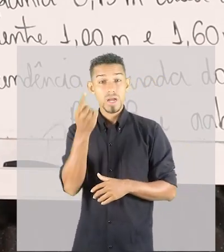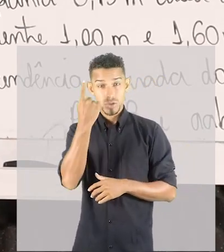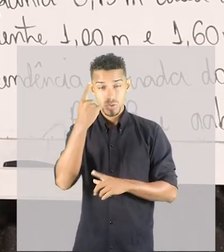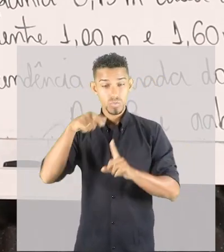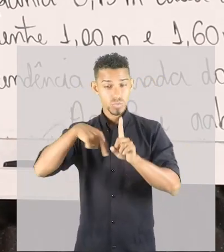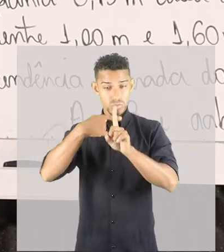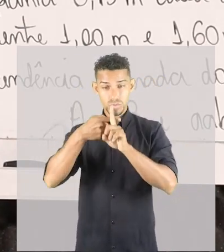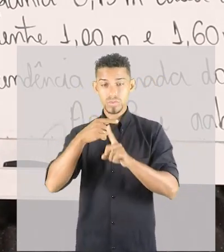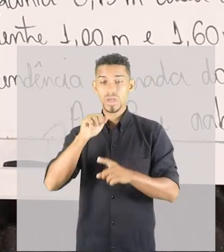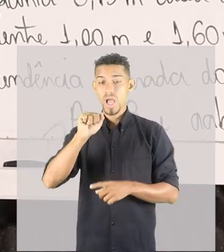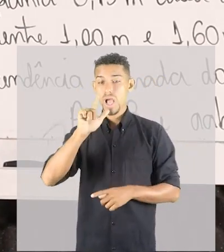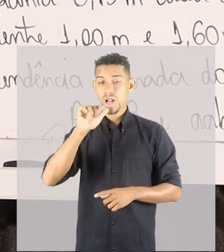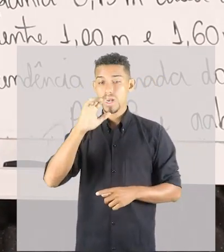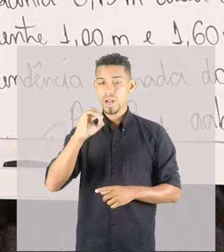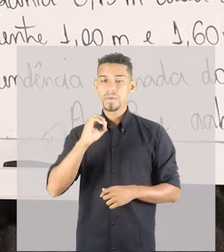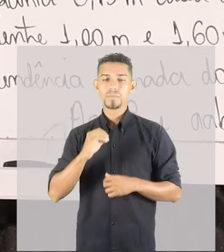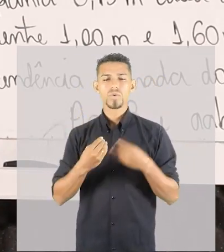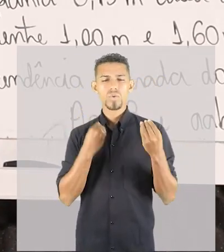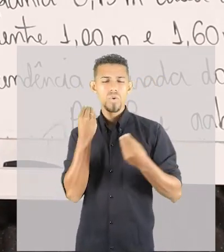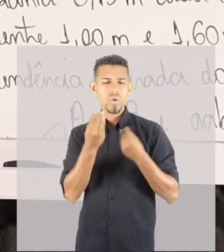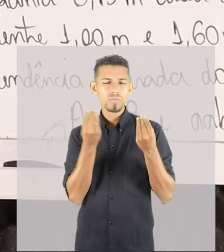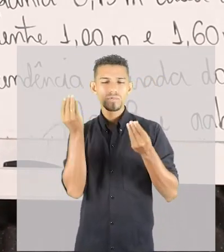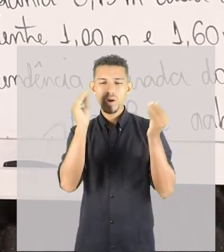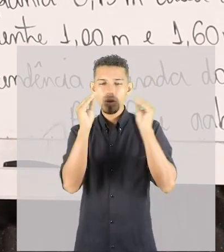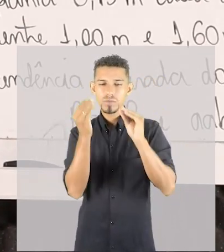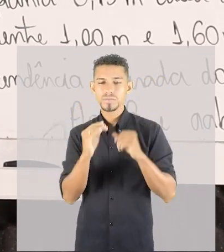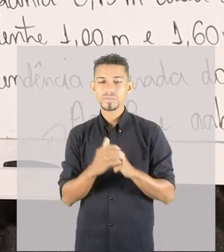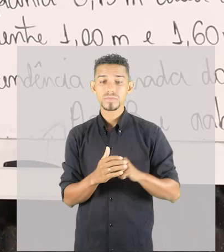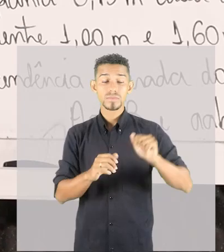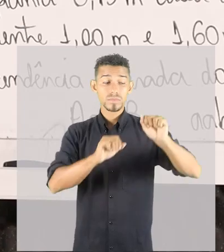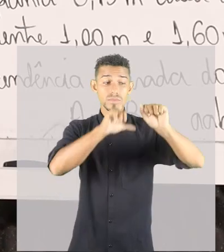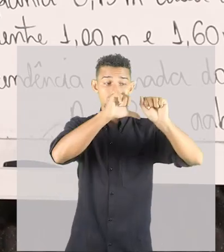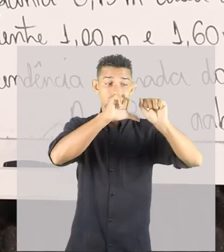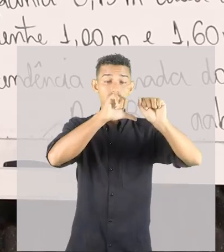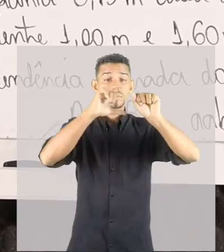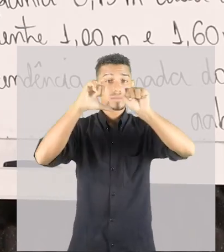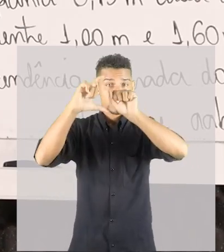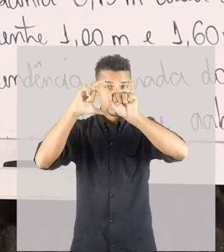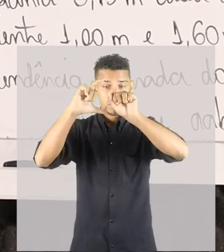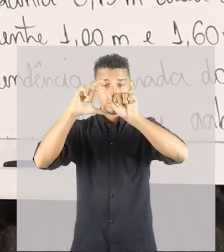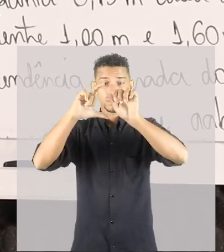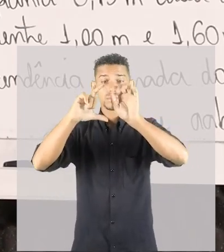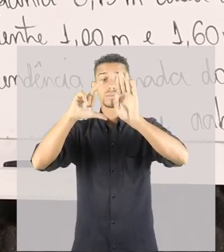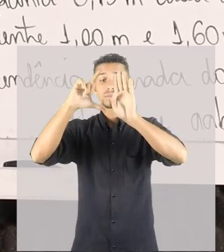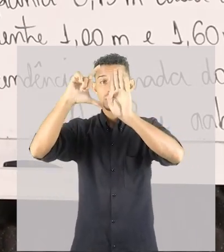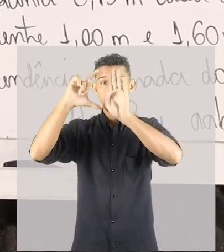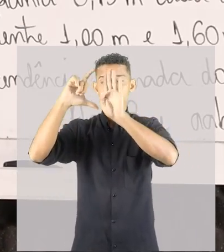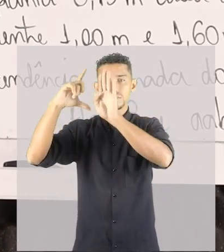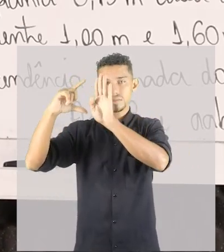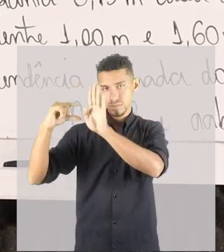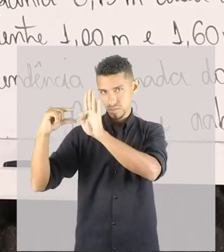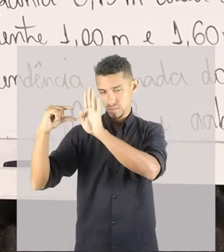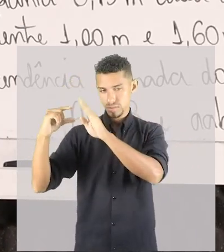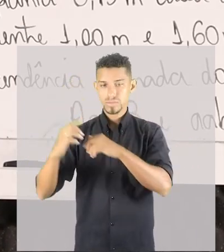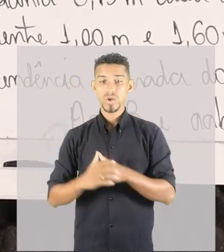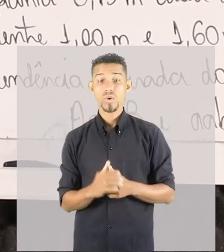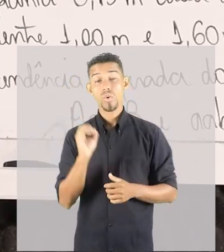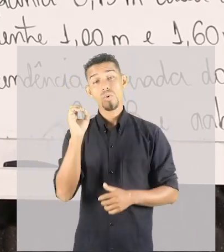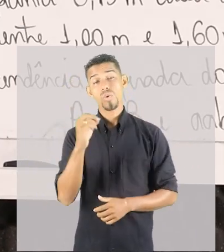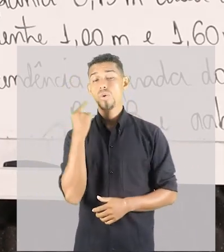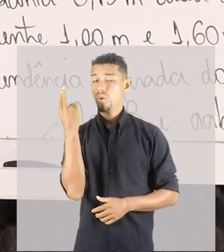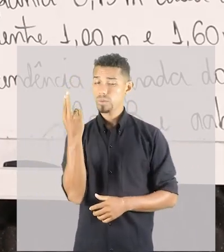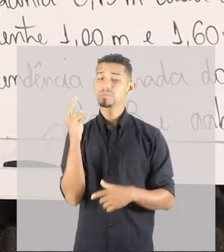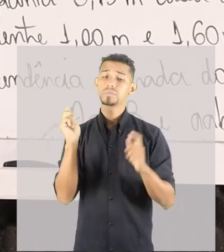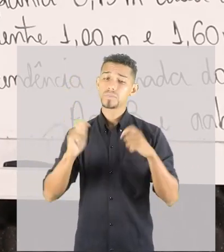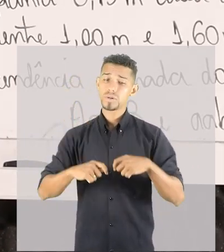um alelo dominante. Então, como que você vai colocar? Azão, Azão, Bzão, Bzinho. Ou